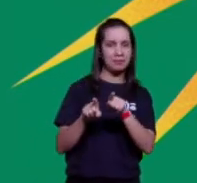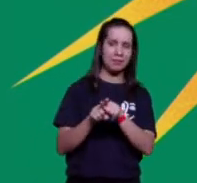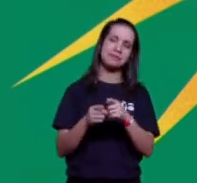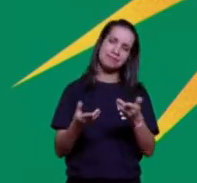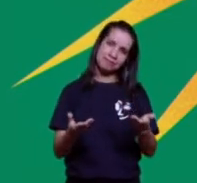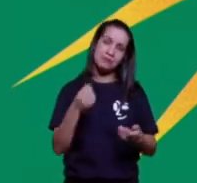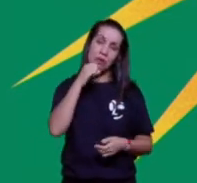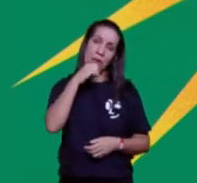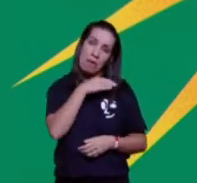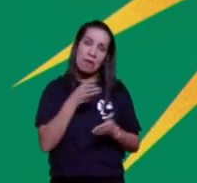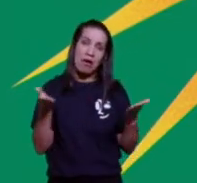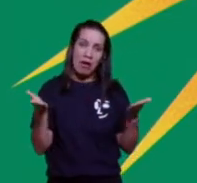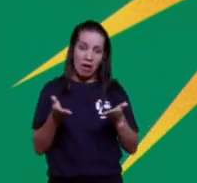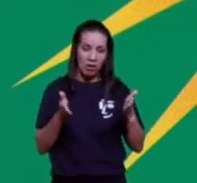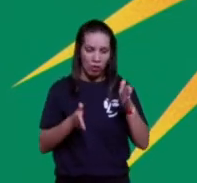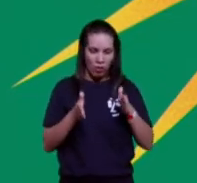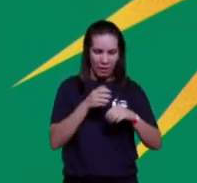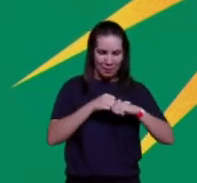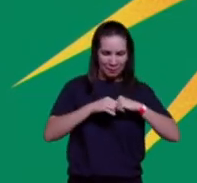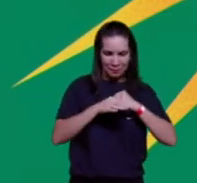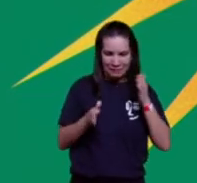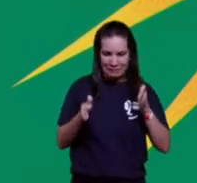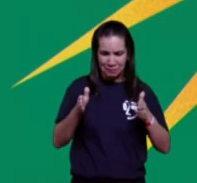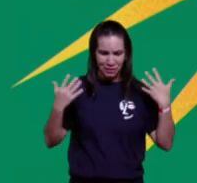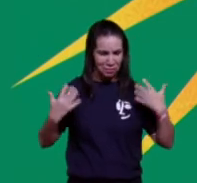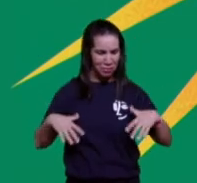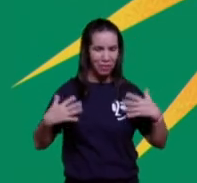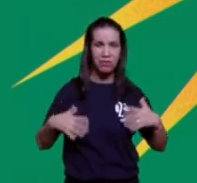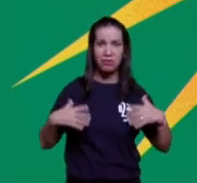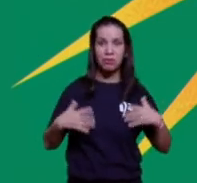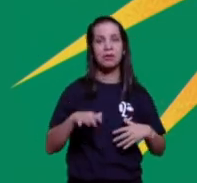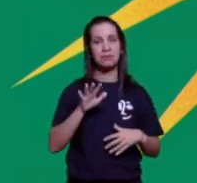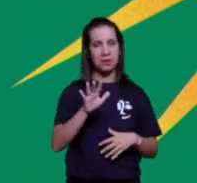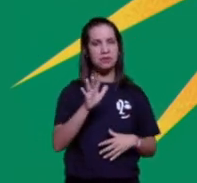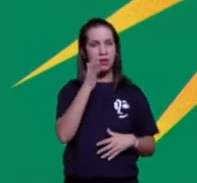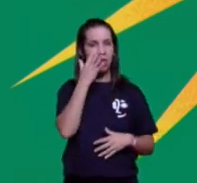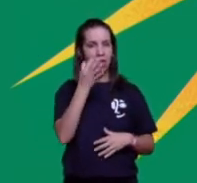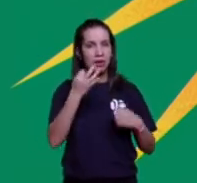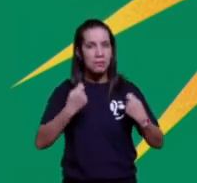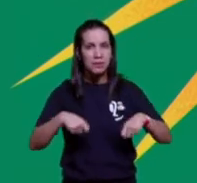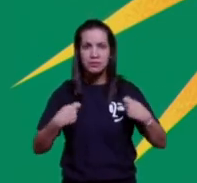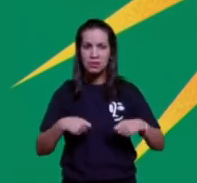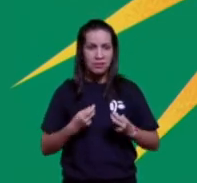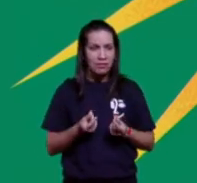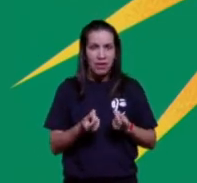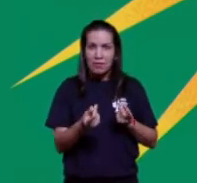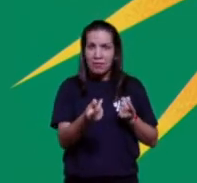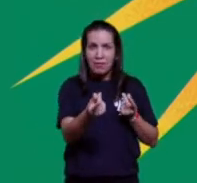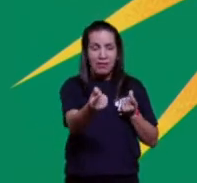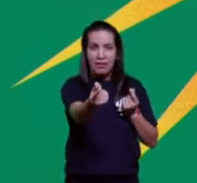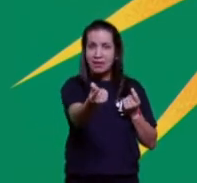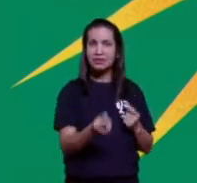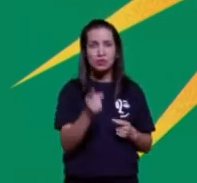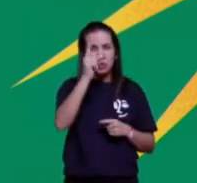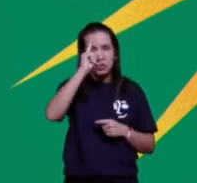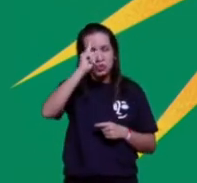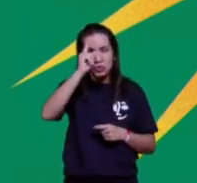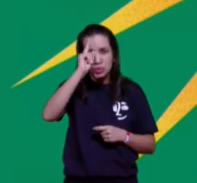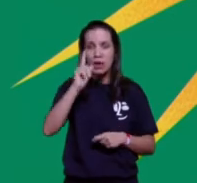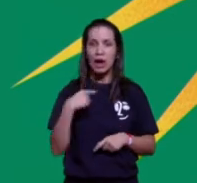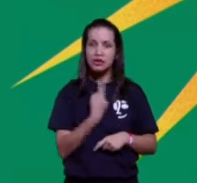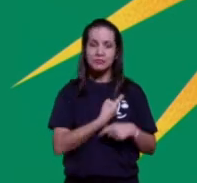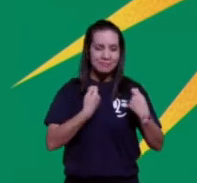claro, agora é uma pandemia, é uma situação de pavor, mas a gente precisa ficar ligado eternamente nisso. Todos os dias a gente